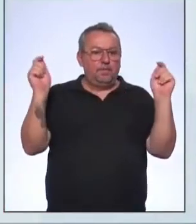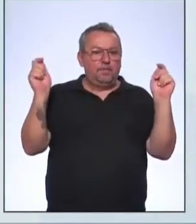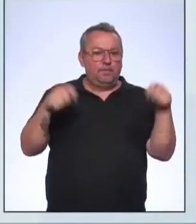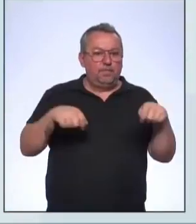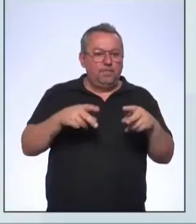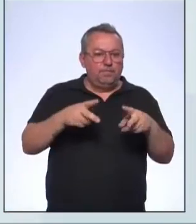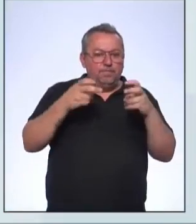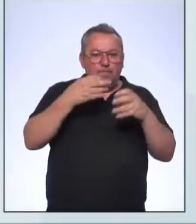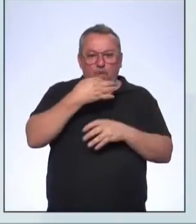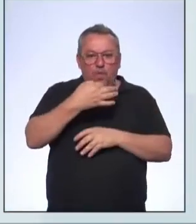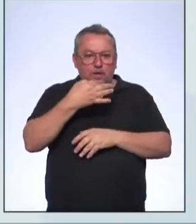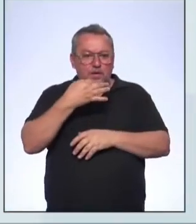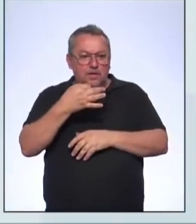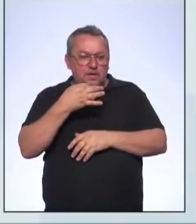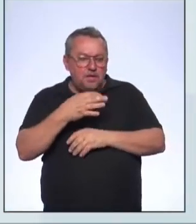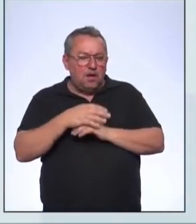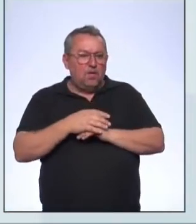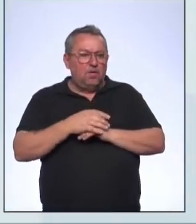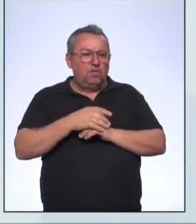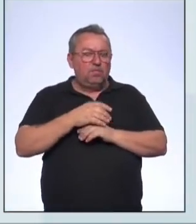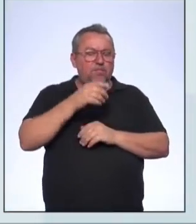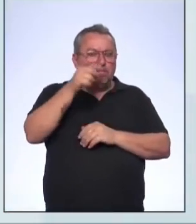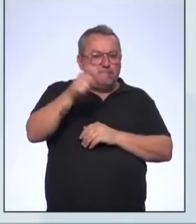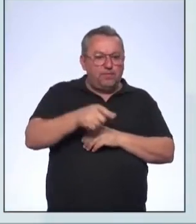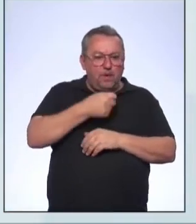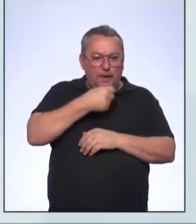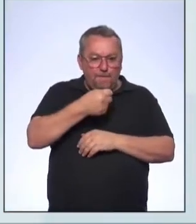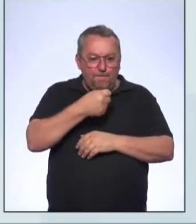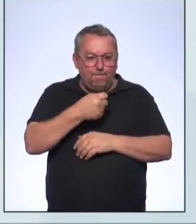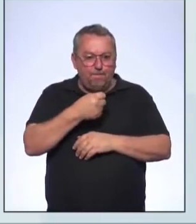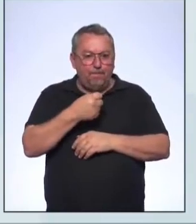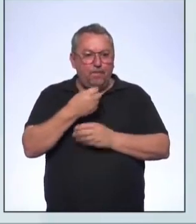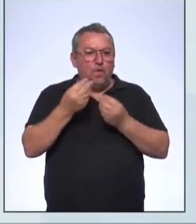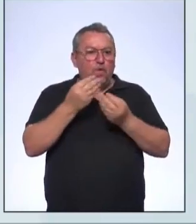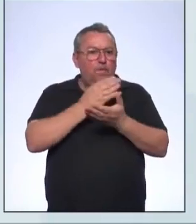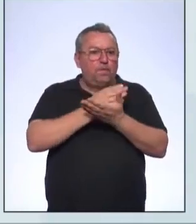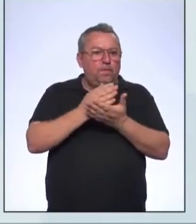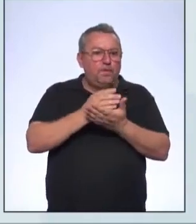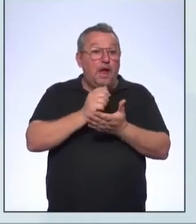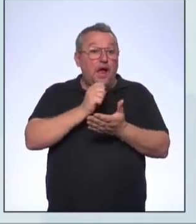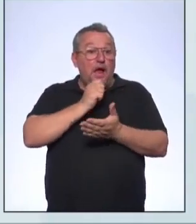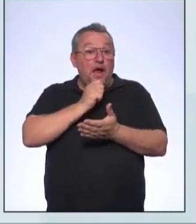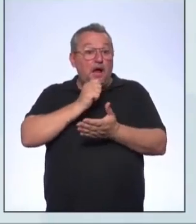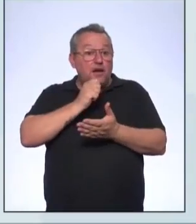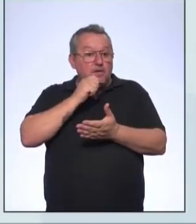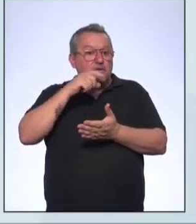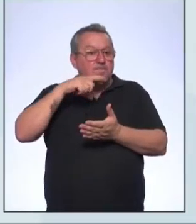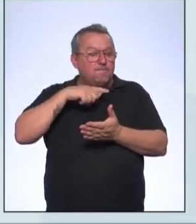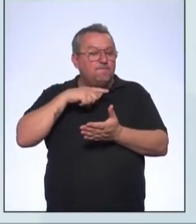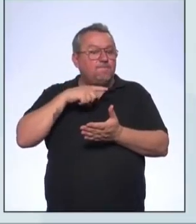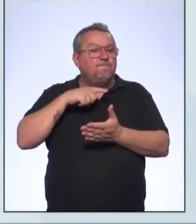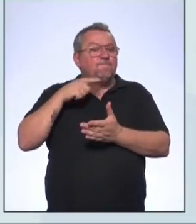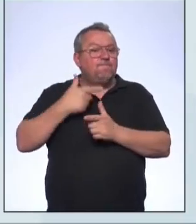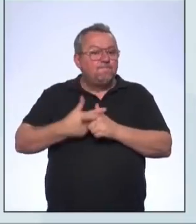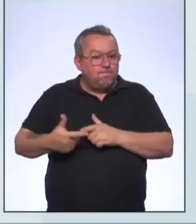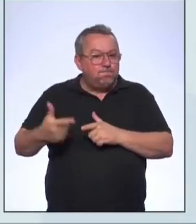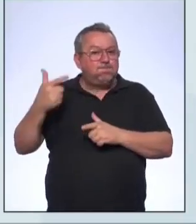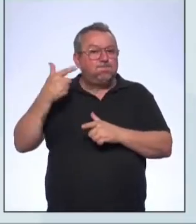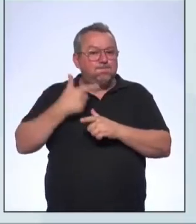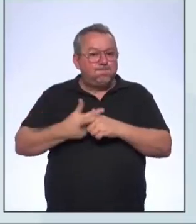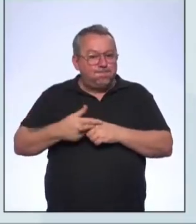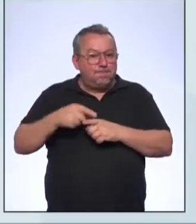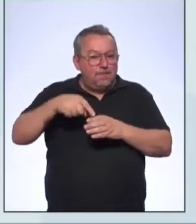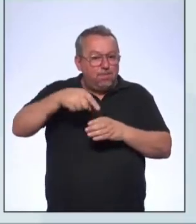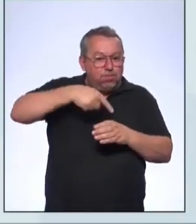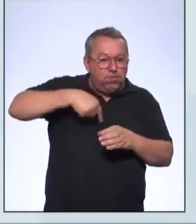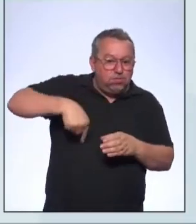a opinião do repórter? Como a gente começa esse texto? Olha lá. Ainda está causando muitos transtornos o